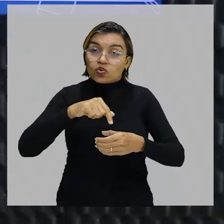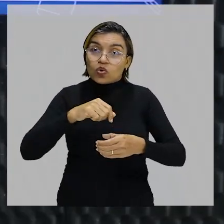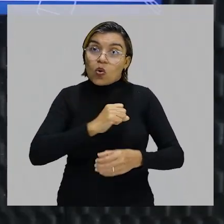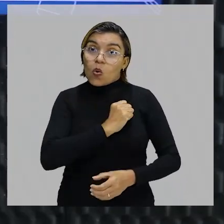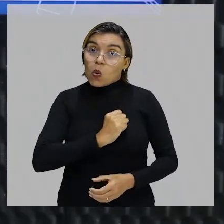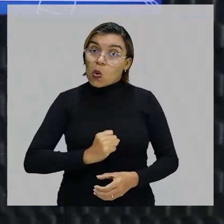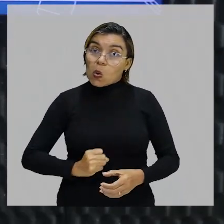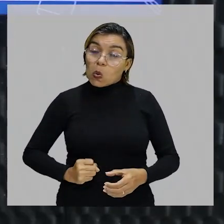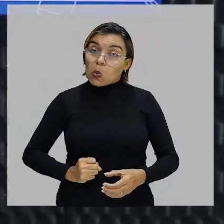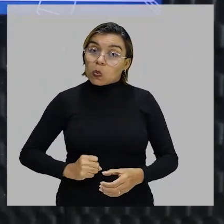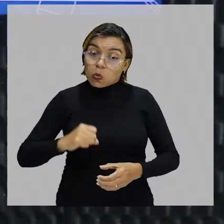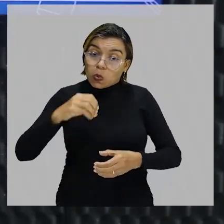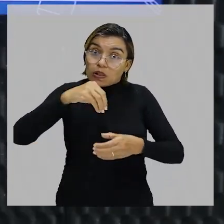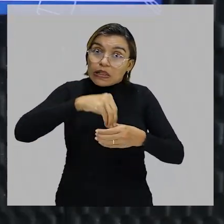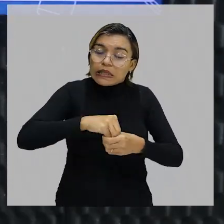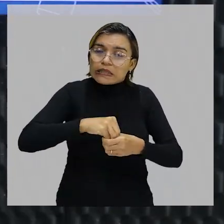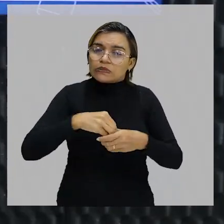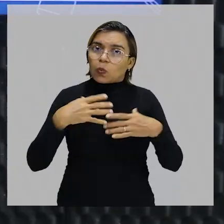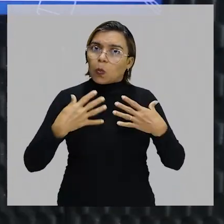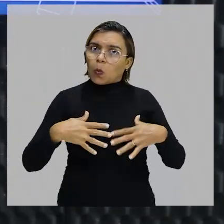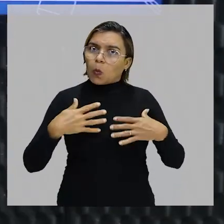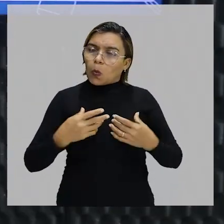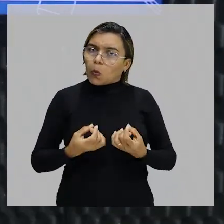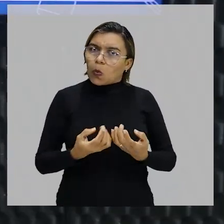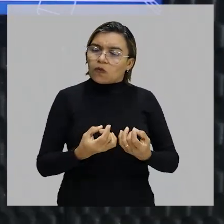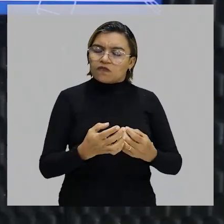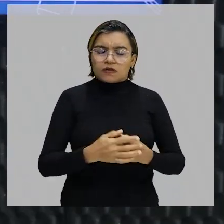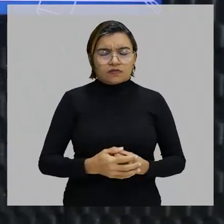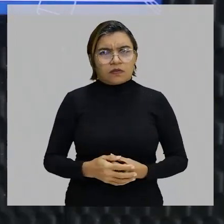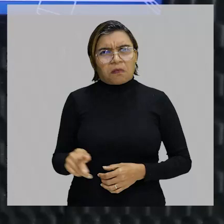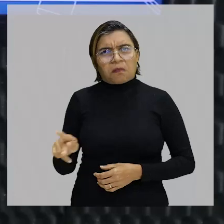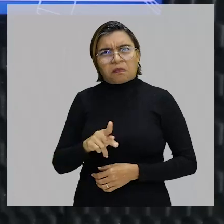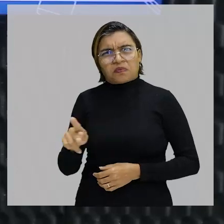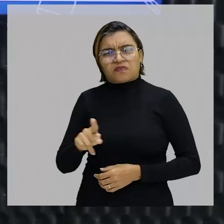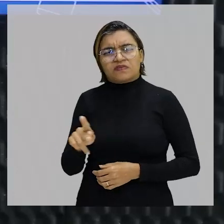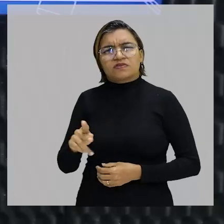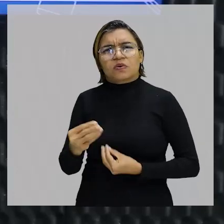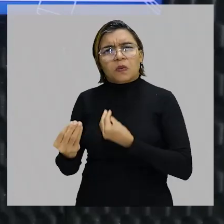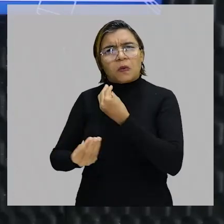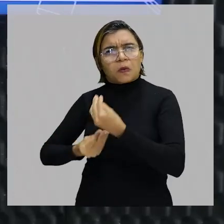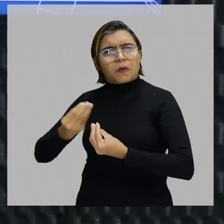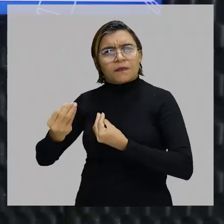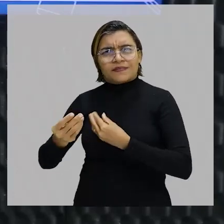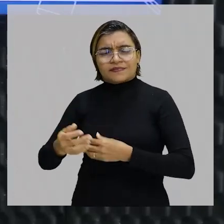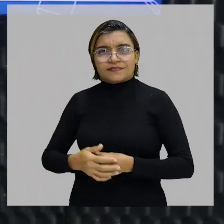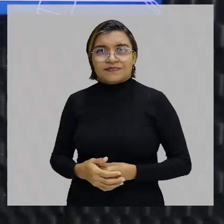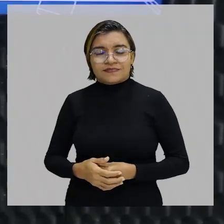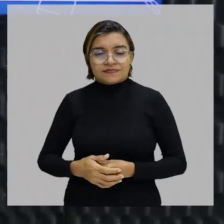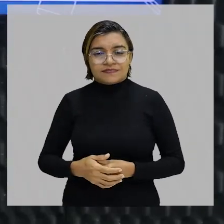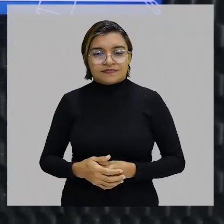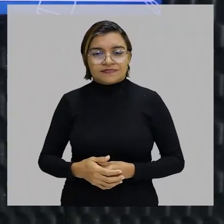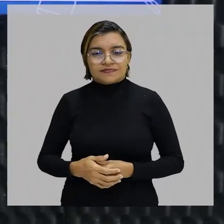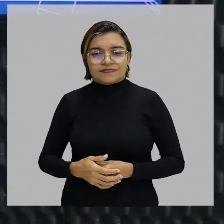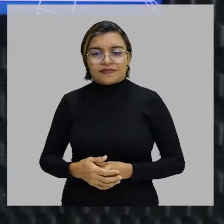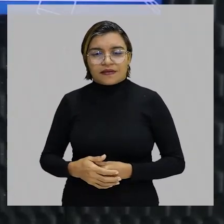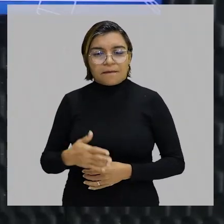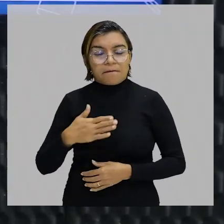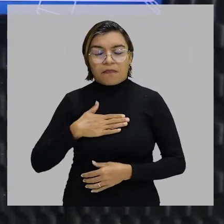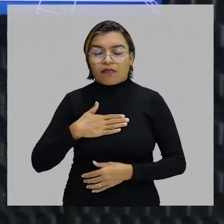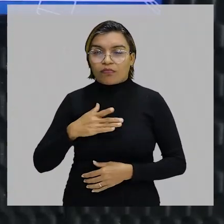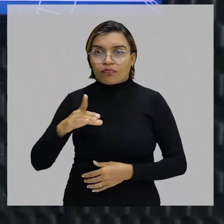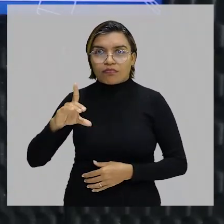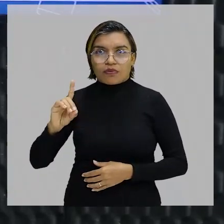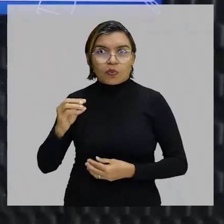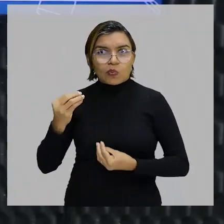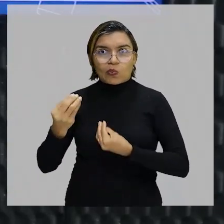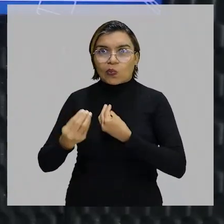por preços absurdos. Professor, pelo amor de Deus, eu não vou dizer se é sim ou não. né? Mas eu vou fazer análise sobre a